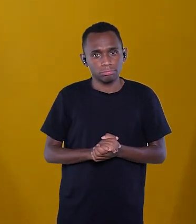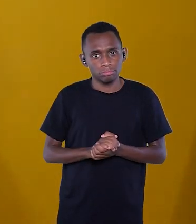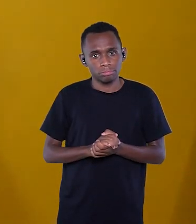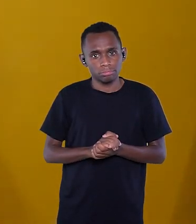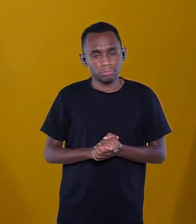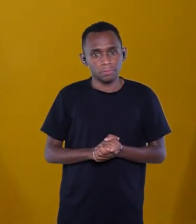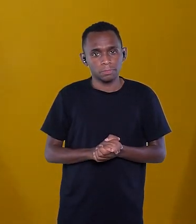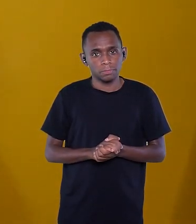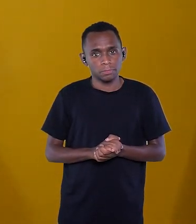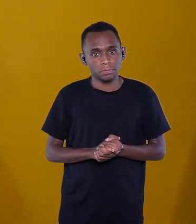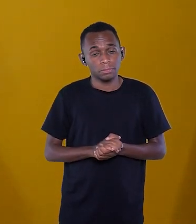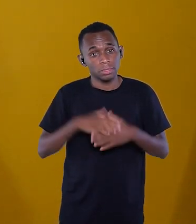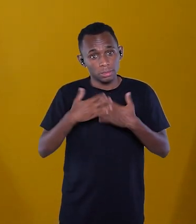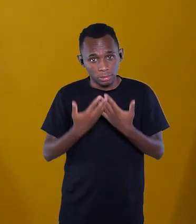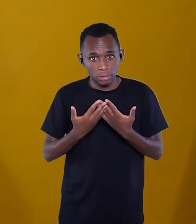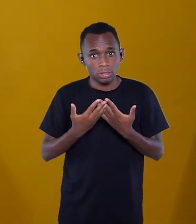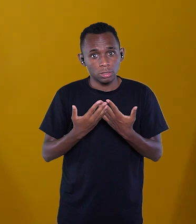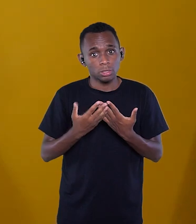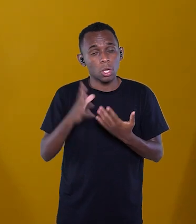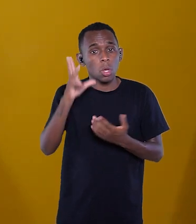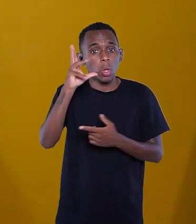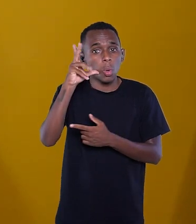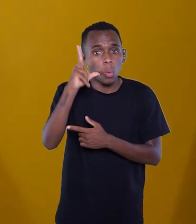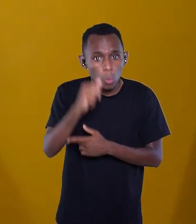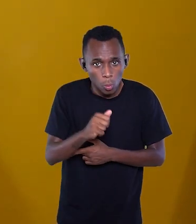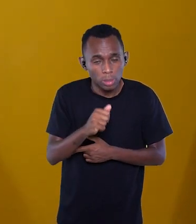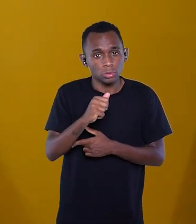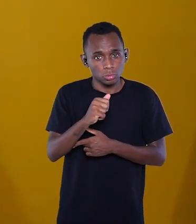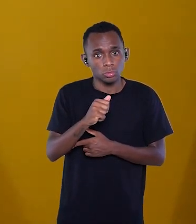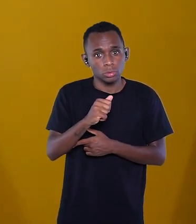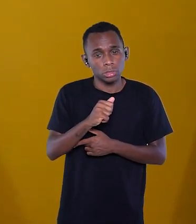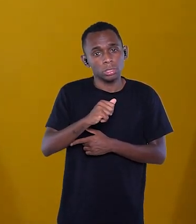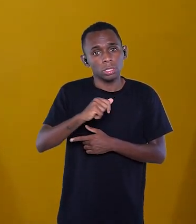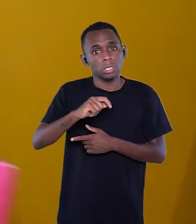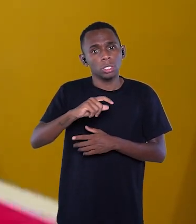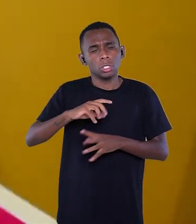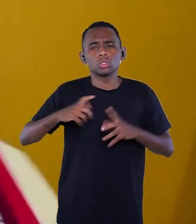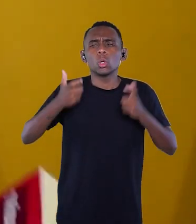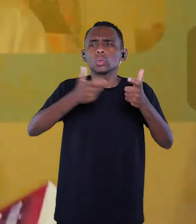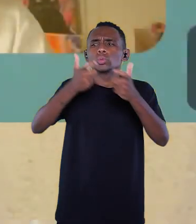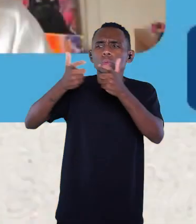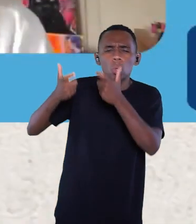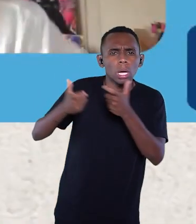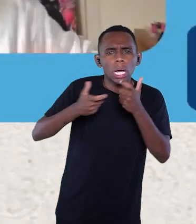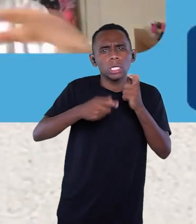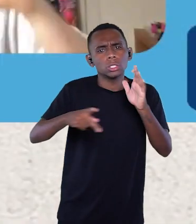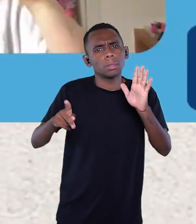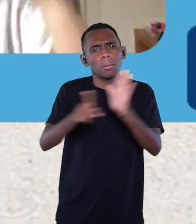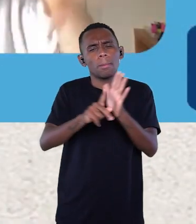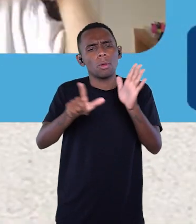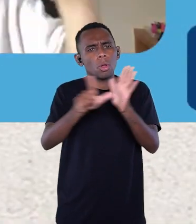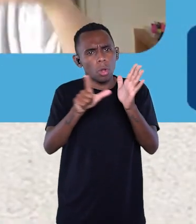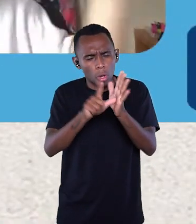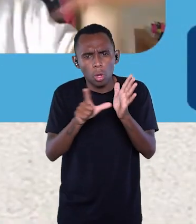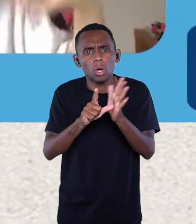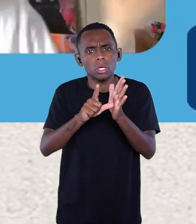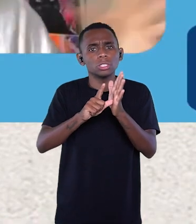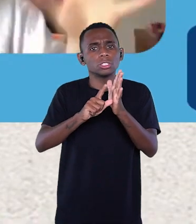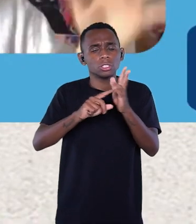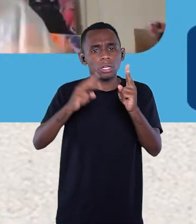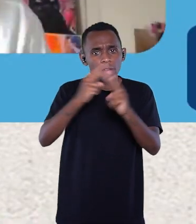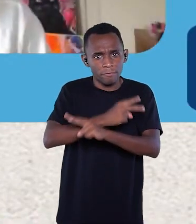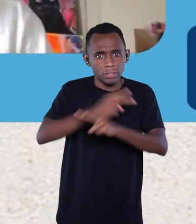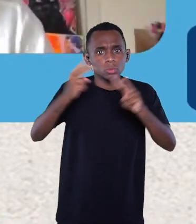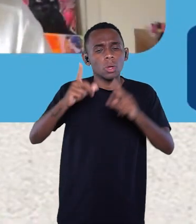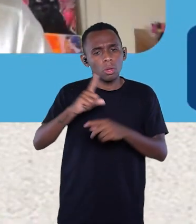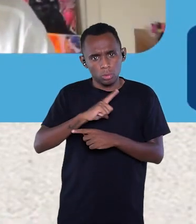gente. Então, eu acho que ele está em todas as livrarias, assim, online e